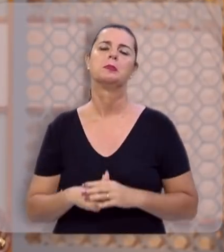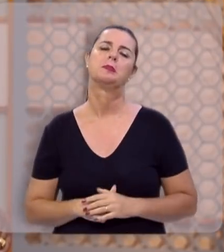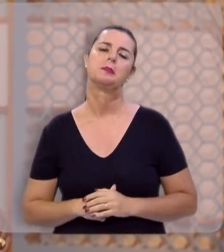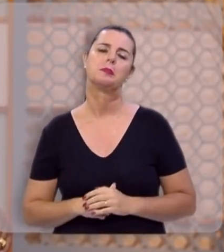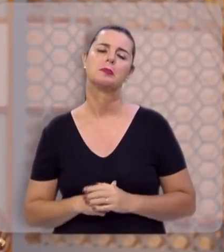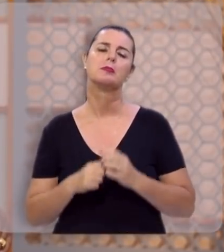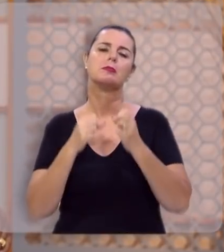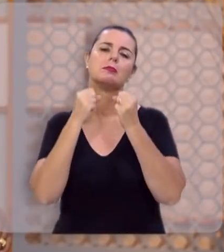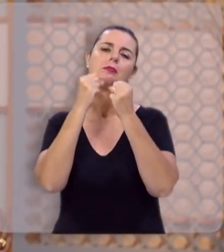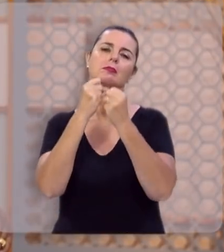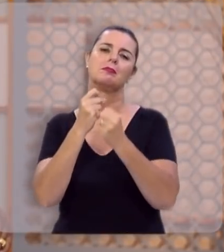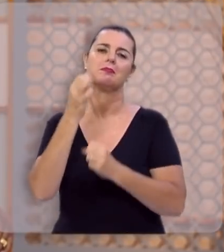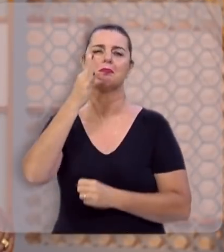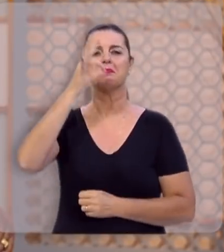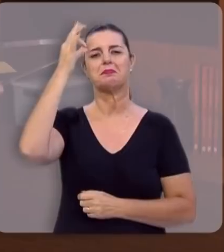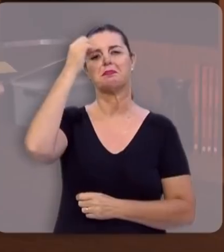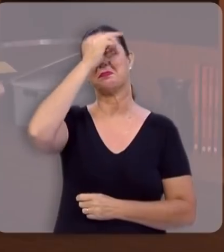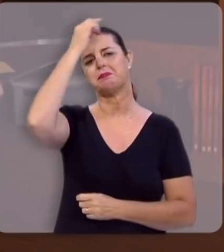Poder do Espírito Santo.